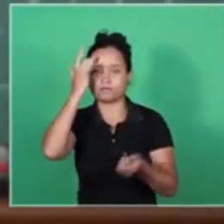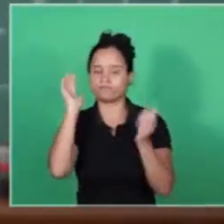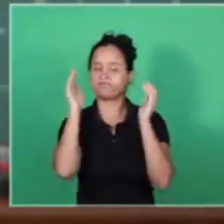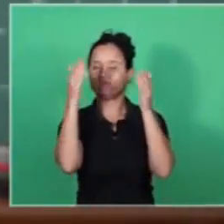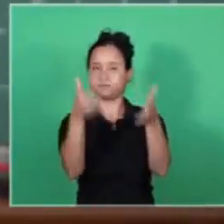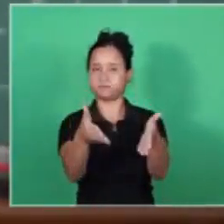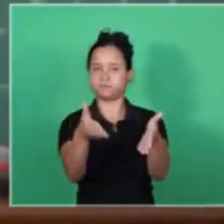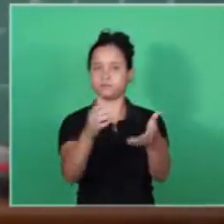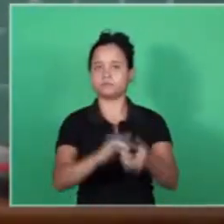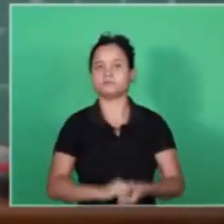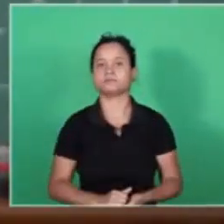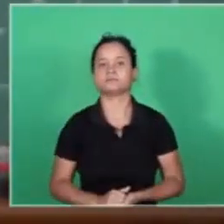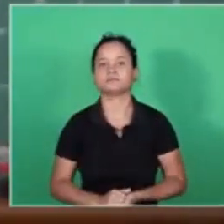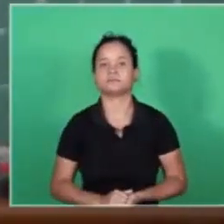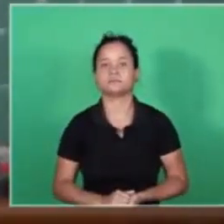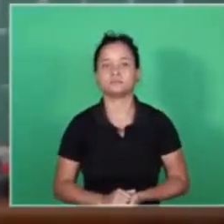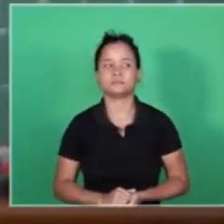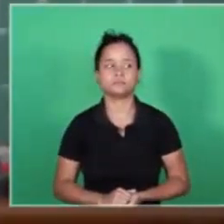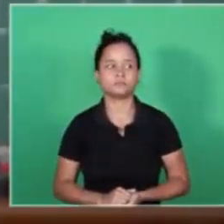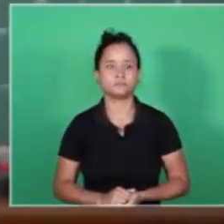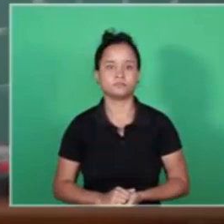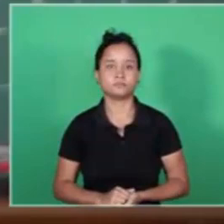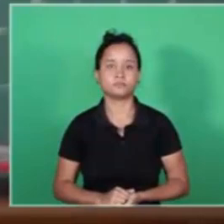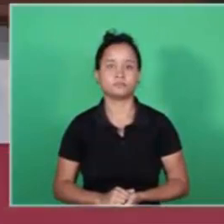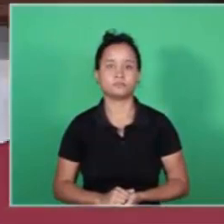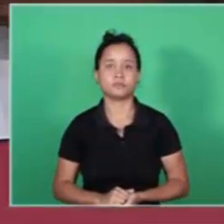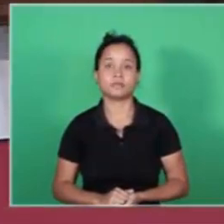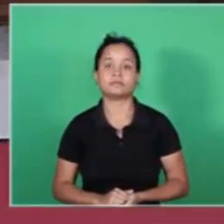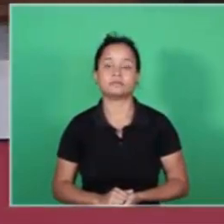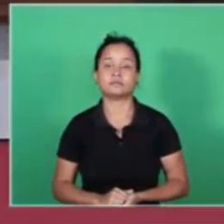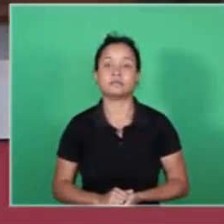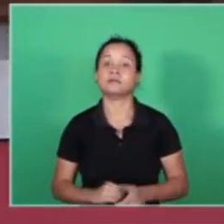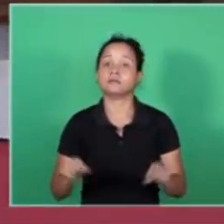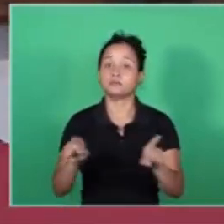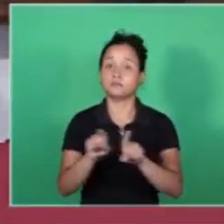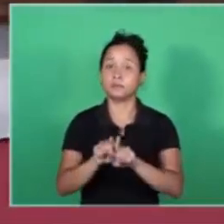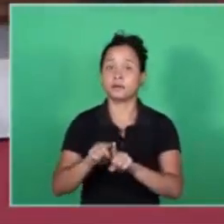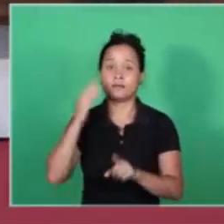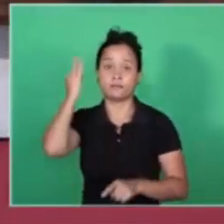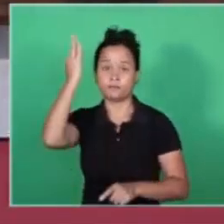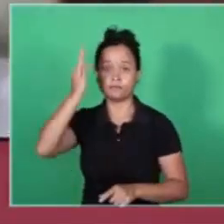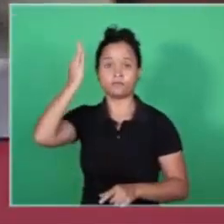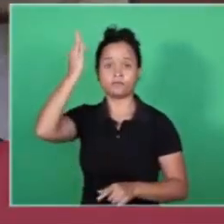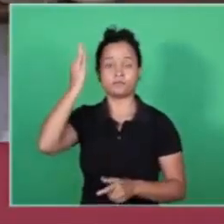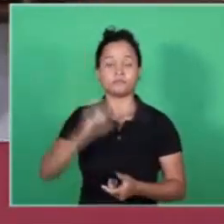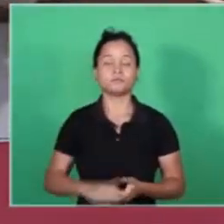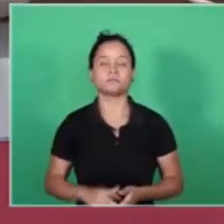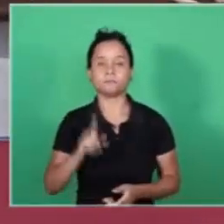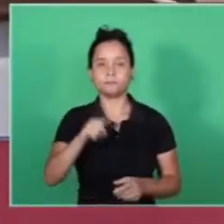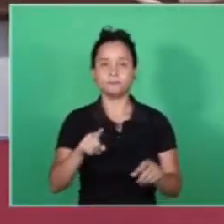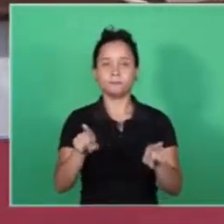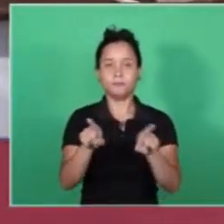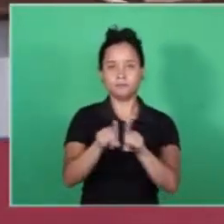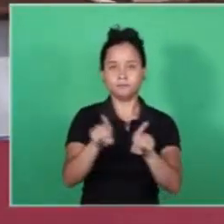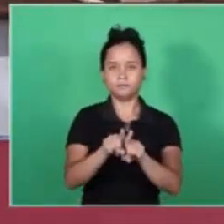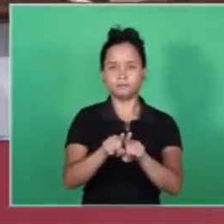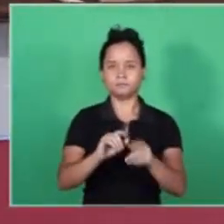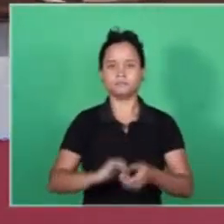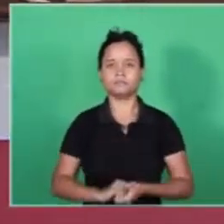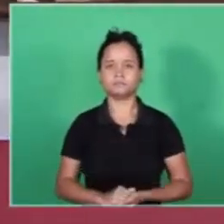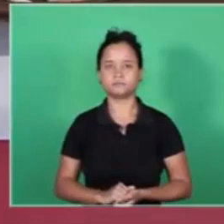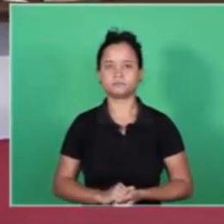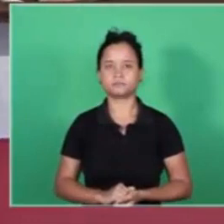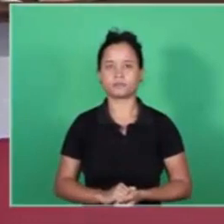Vejam só os irmãos. Esses aqui. Então, a filosofia é, portanto, agora, quando